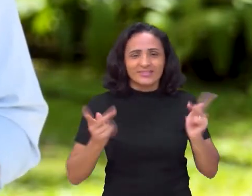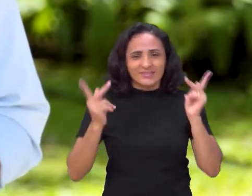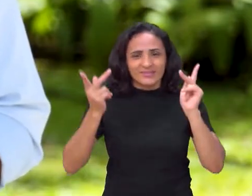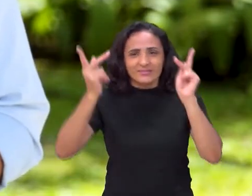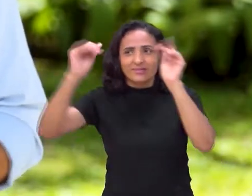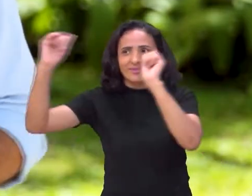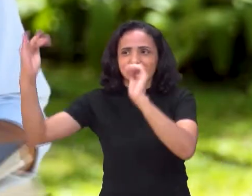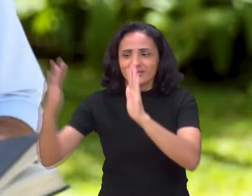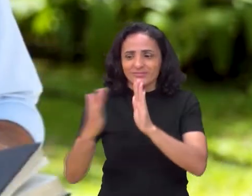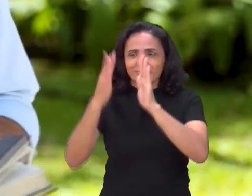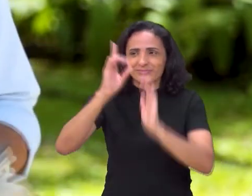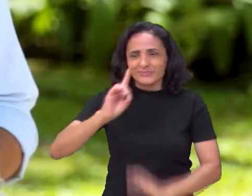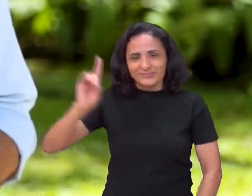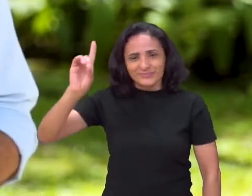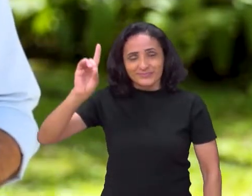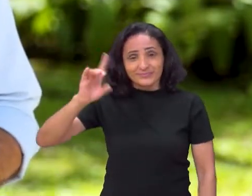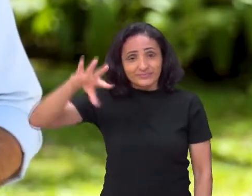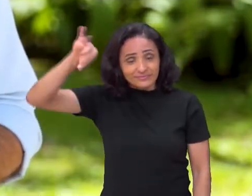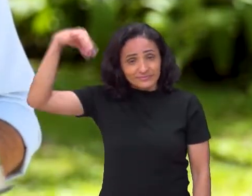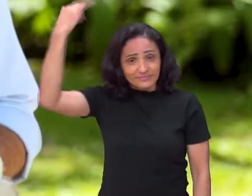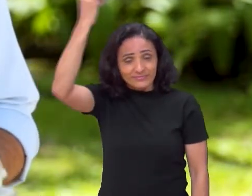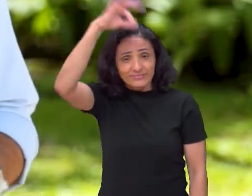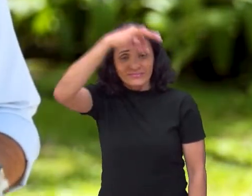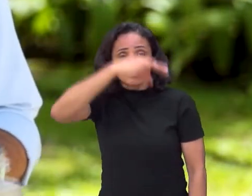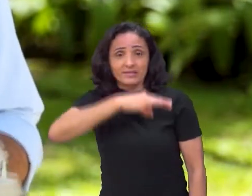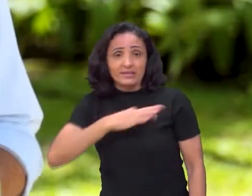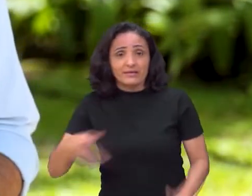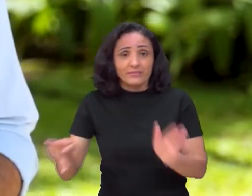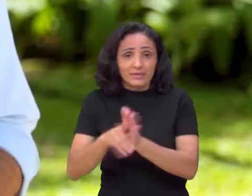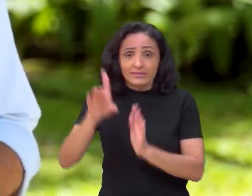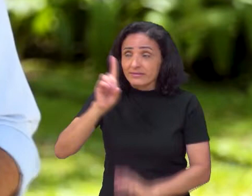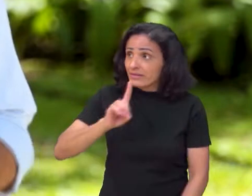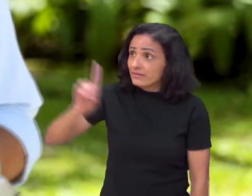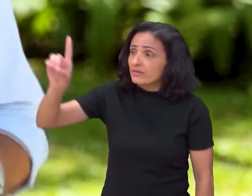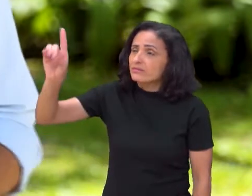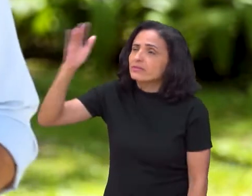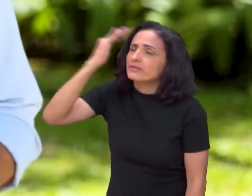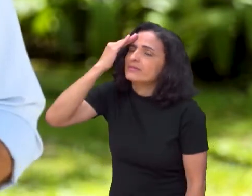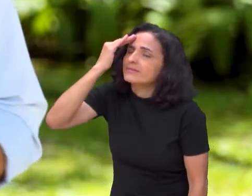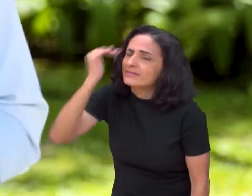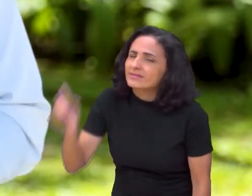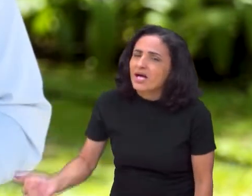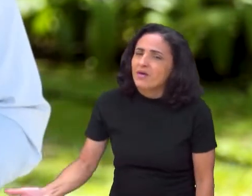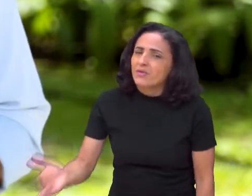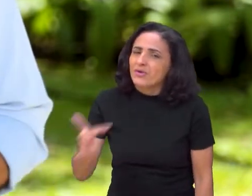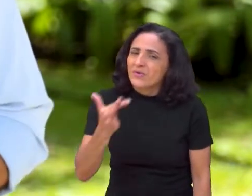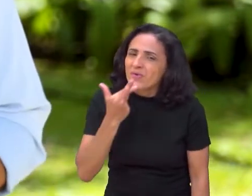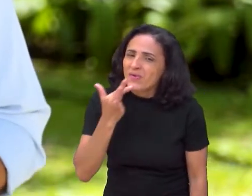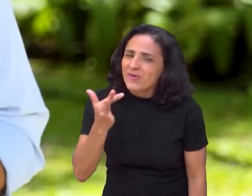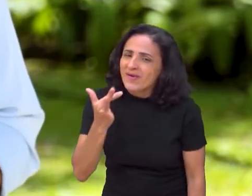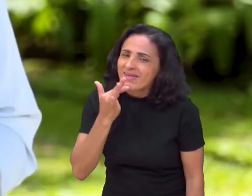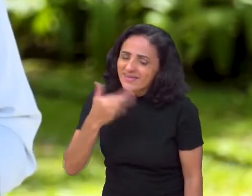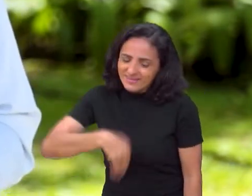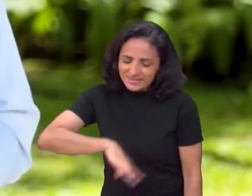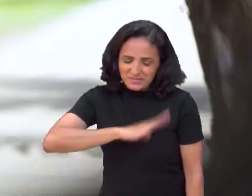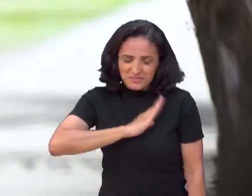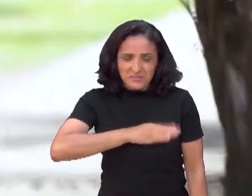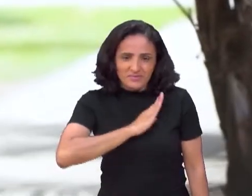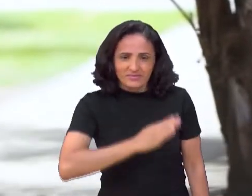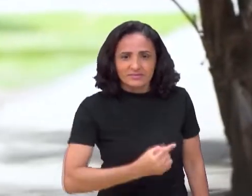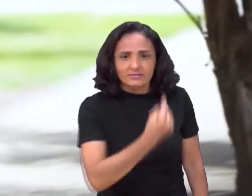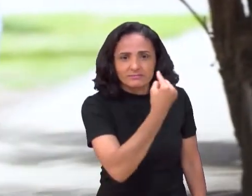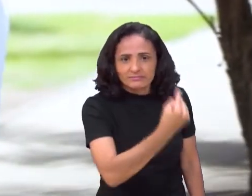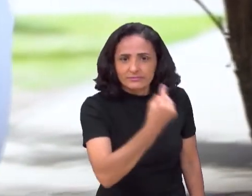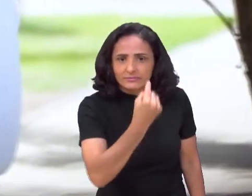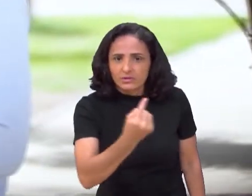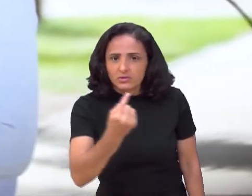Deus. O Espírito Santo de Deus, Ele sabe, Ele conhece os nossos corações. Ele